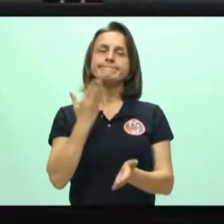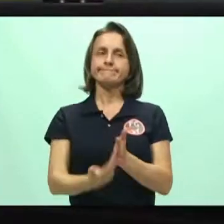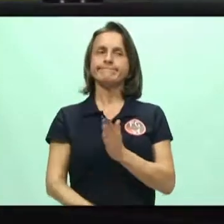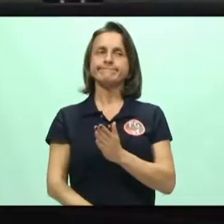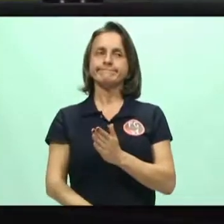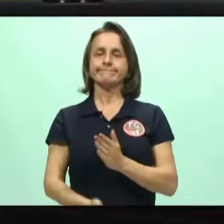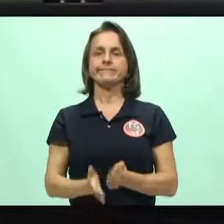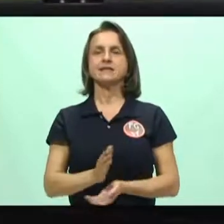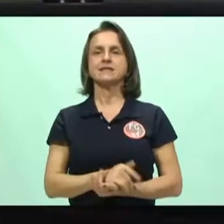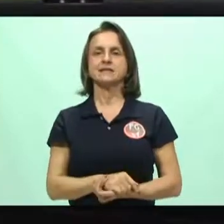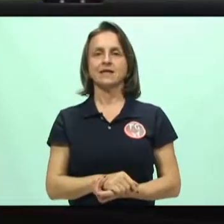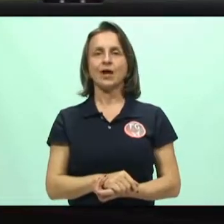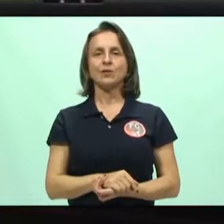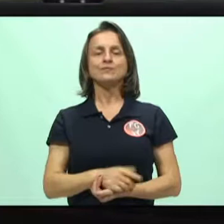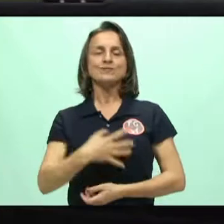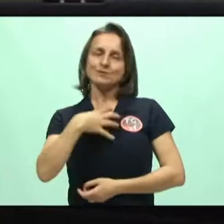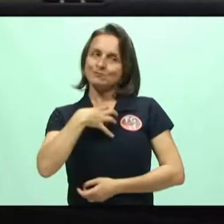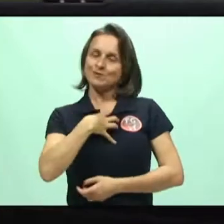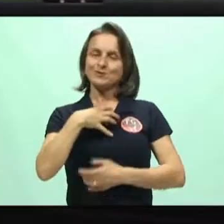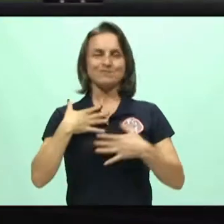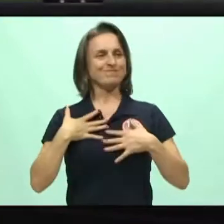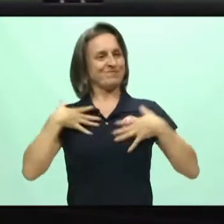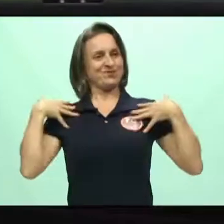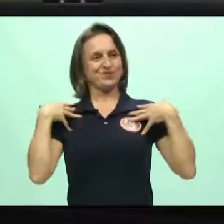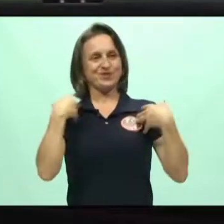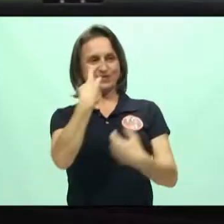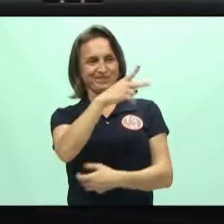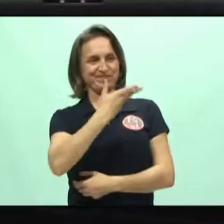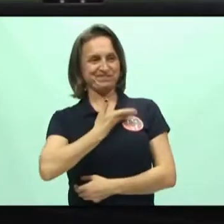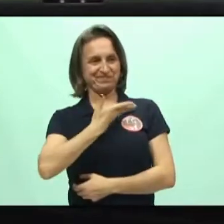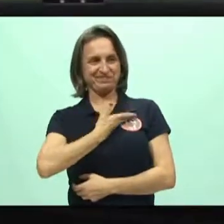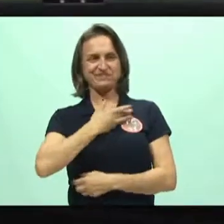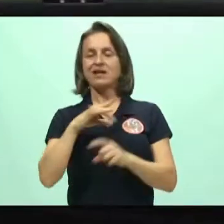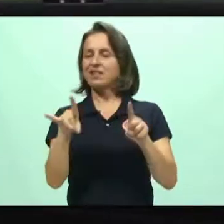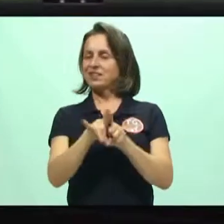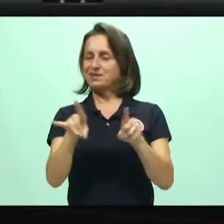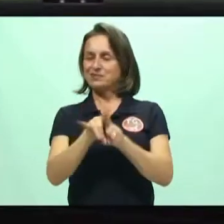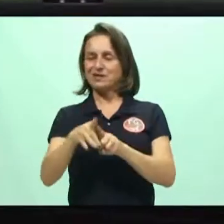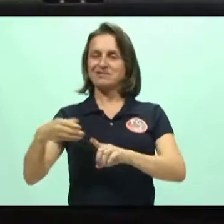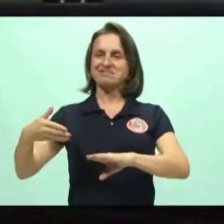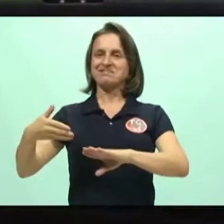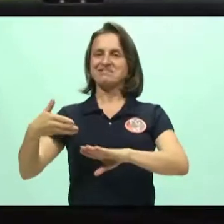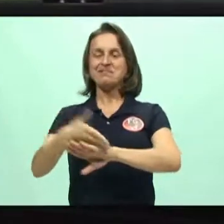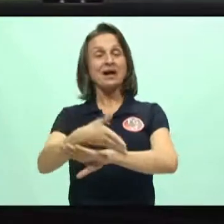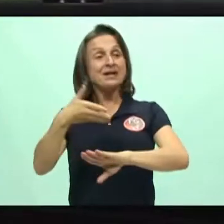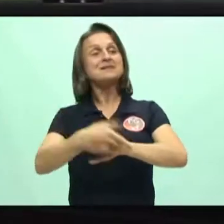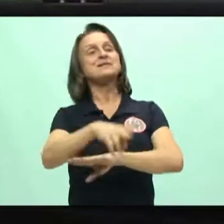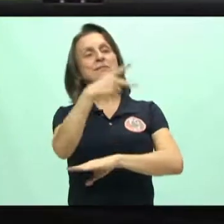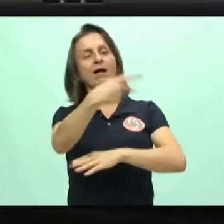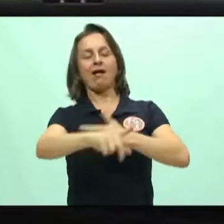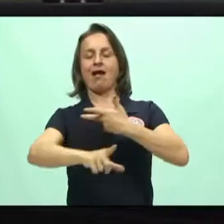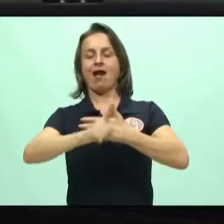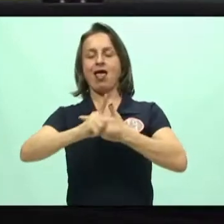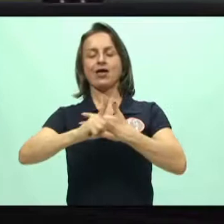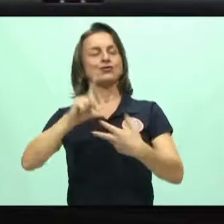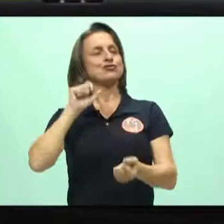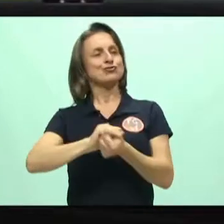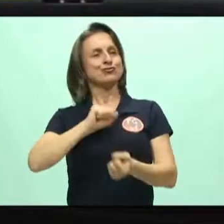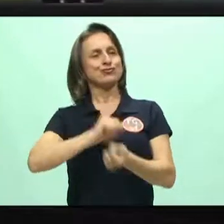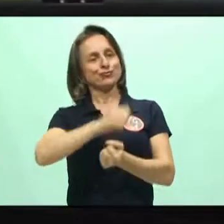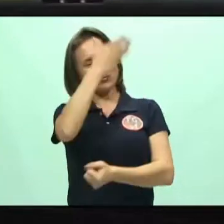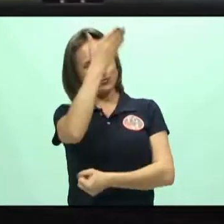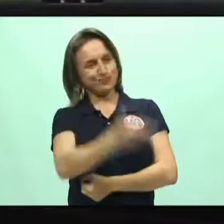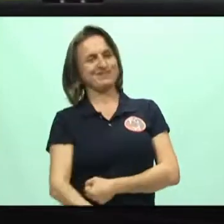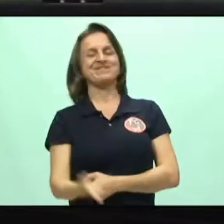né então assim eu sinto muito orgulho de ser seu amigo e de fazer parte dessa legislatura com vossa excelência junto